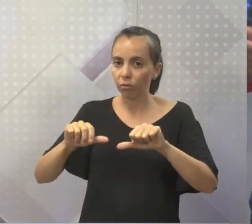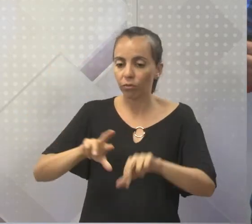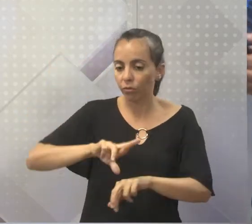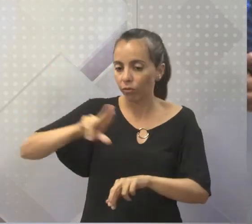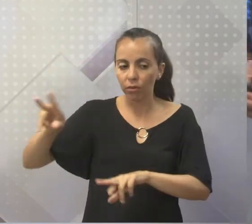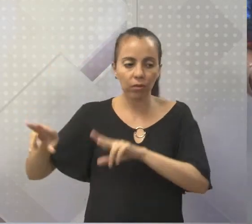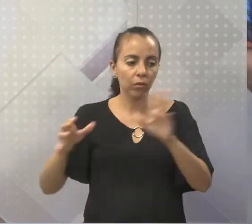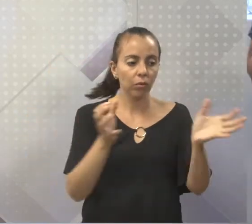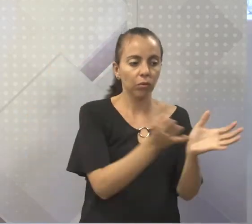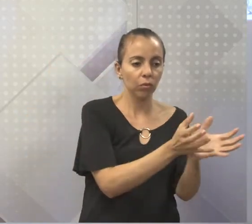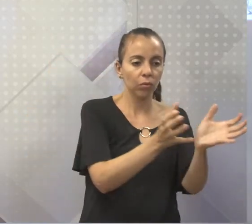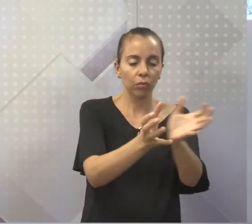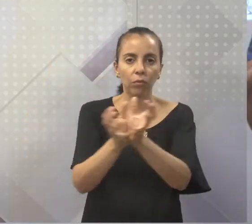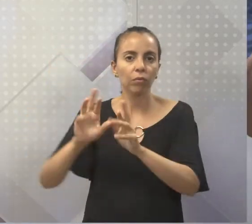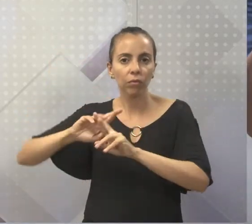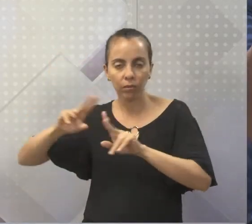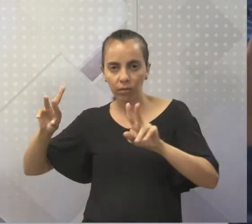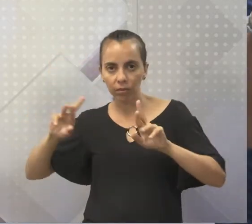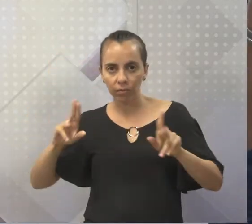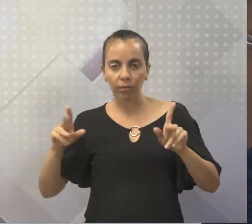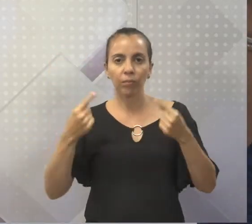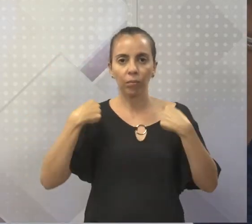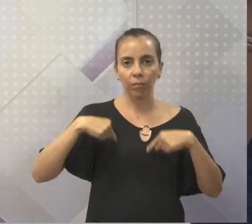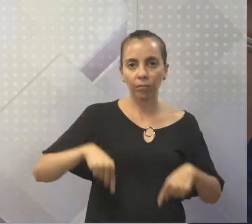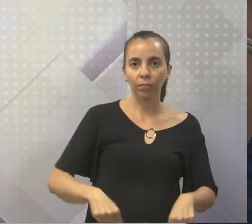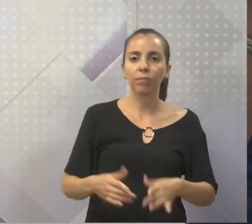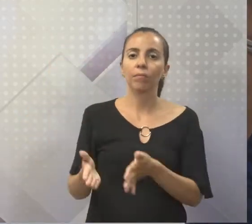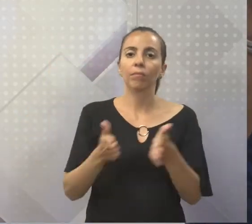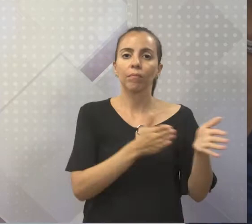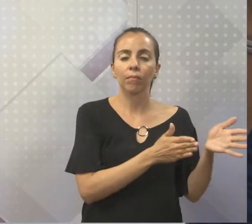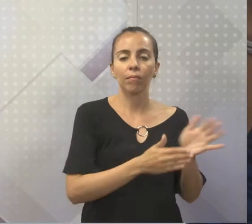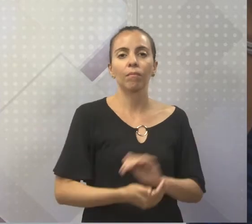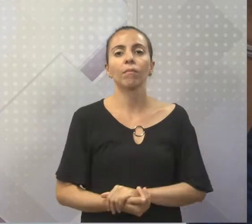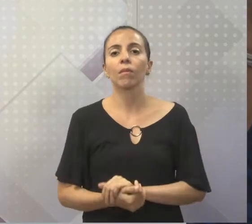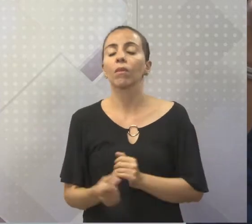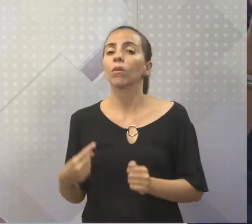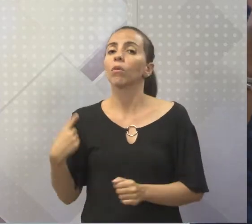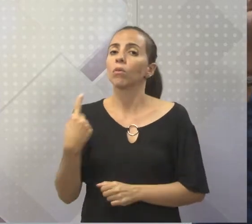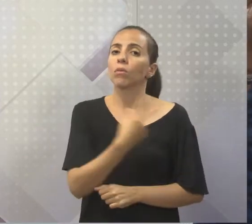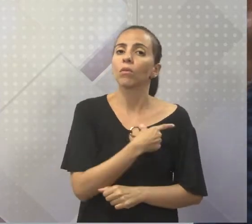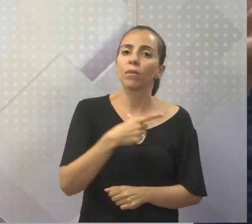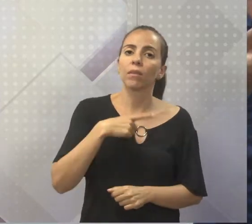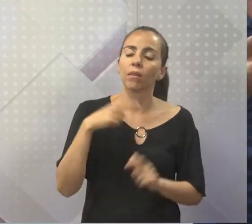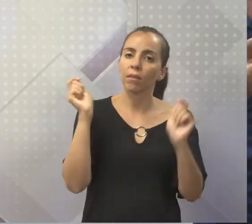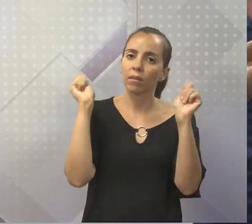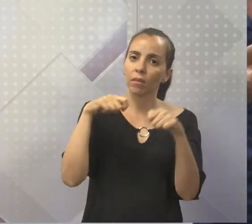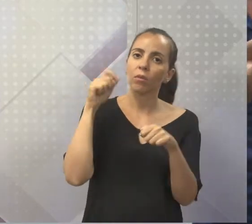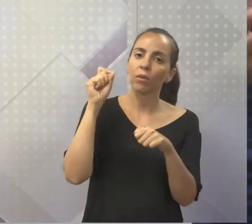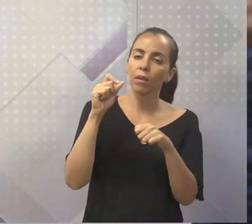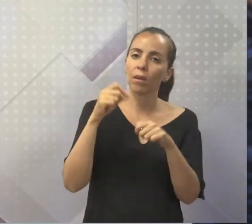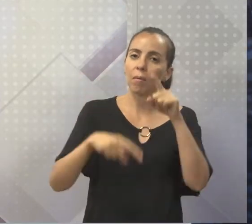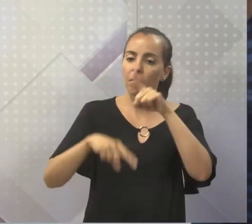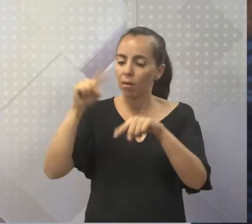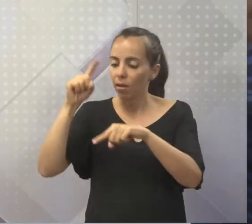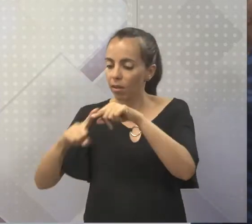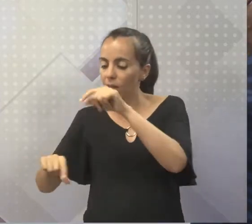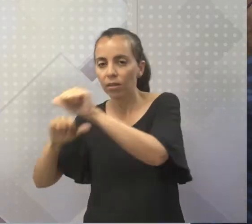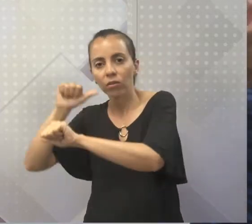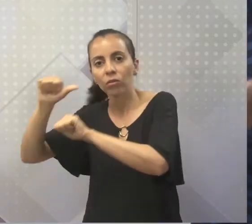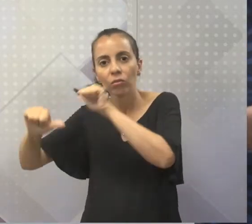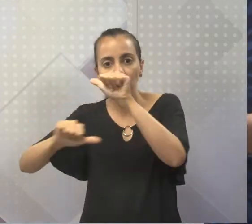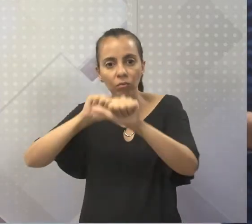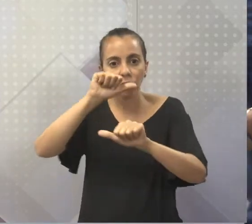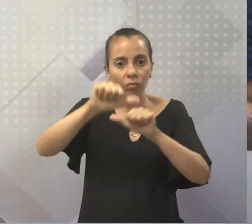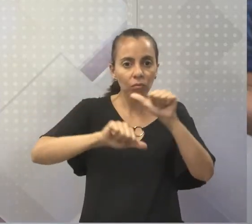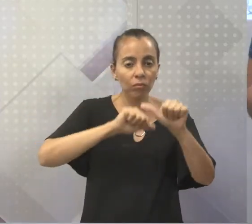essa inteligência capacidade de transformar os materiais e fazer o tecidos e